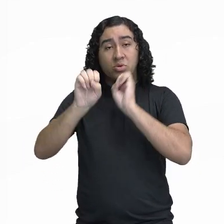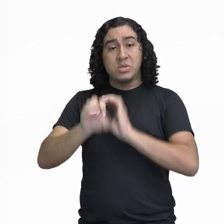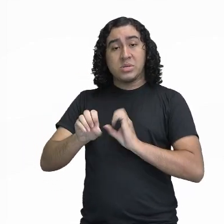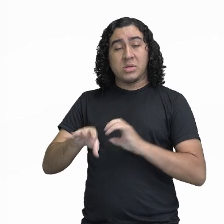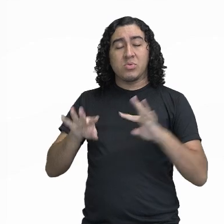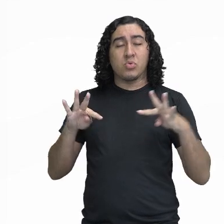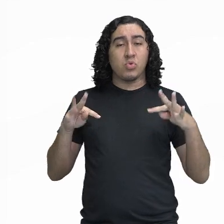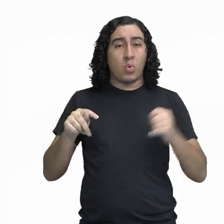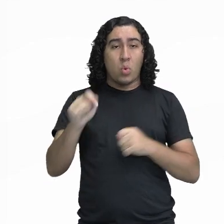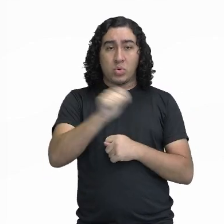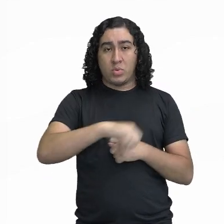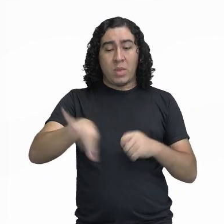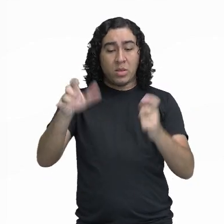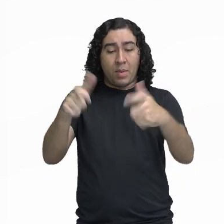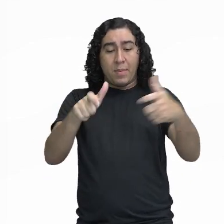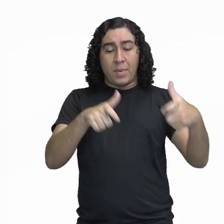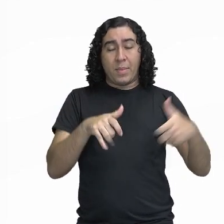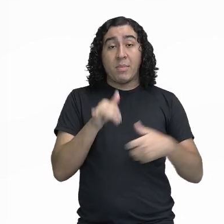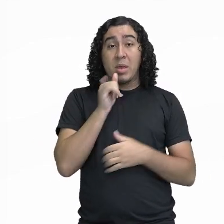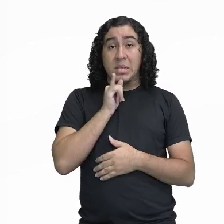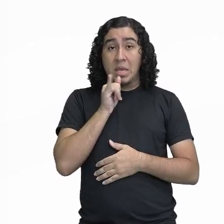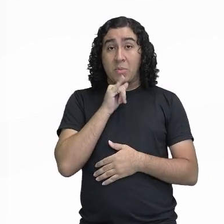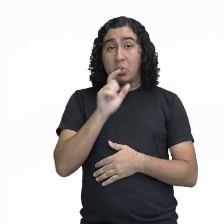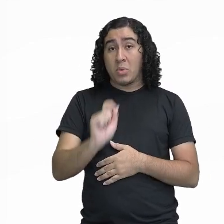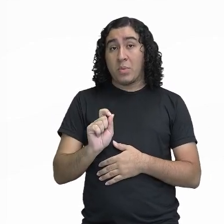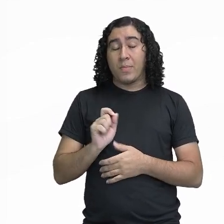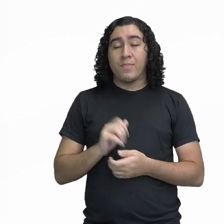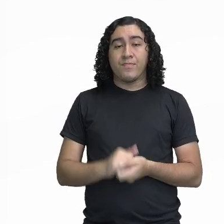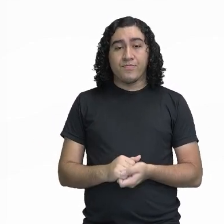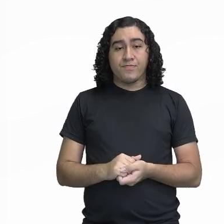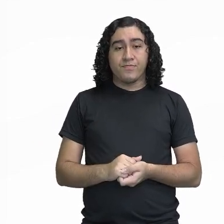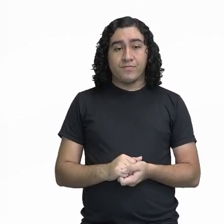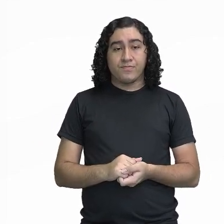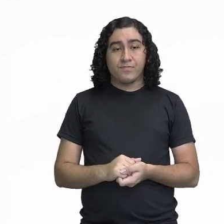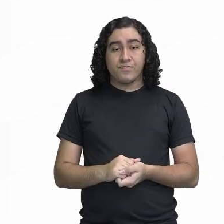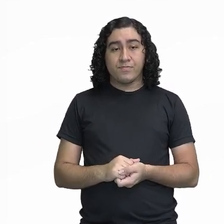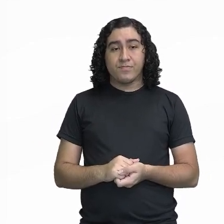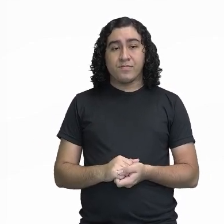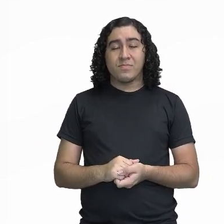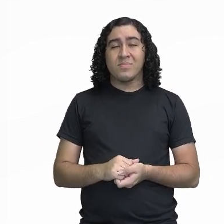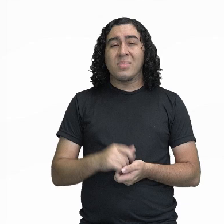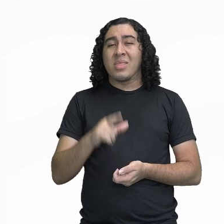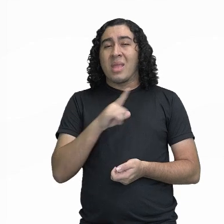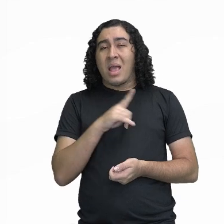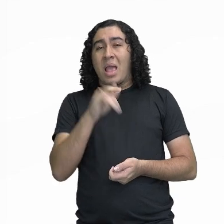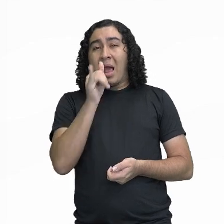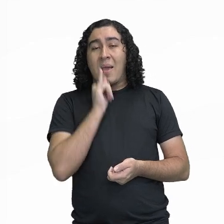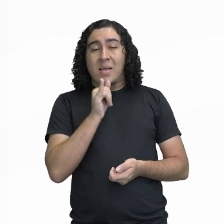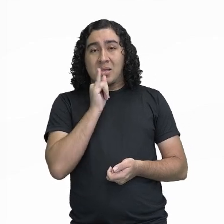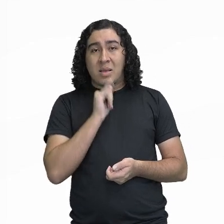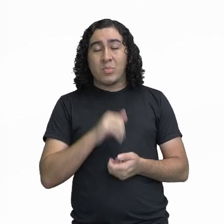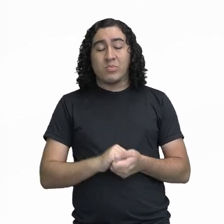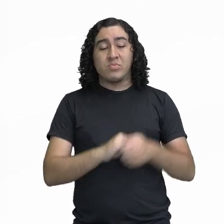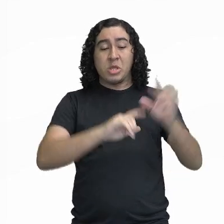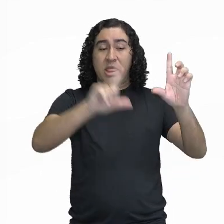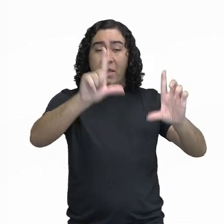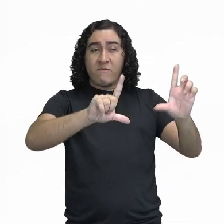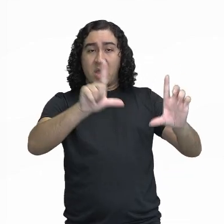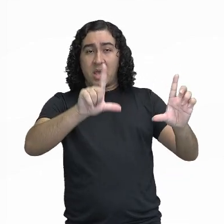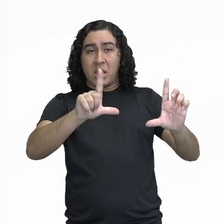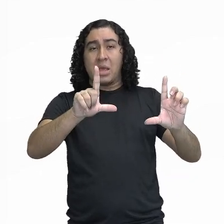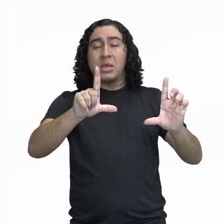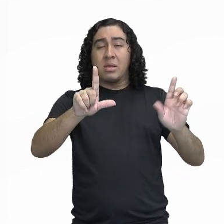nosso redor. Um dos exemplos que temos é a questão midiática. E quando falamos desses padrões, estamos